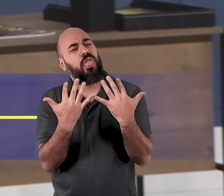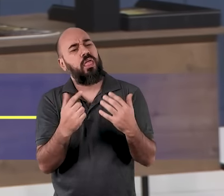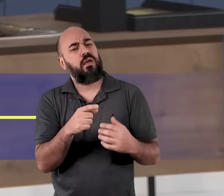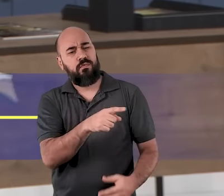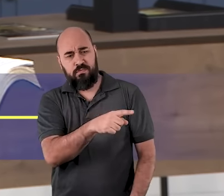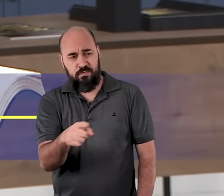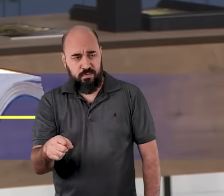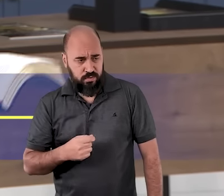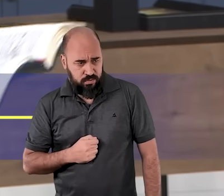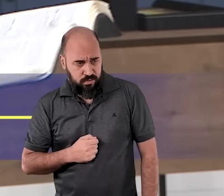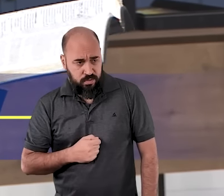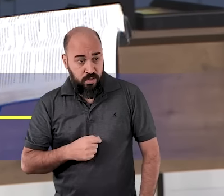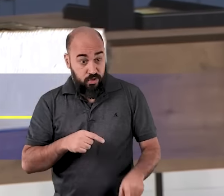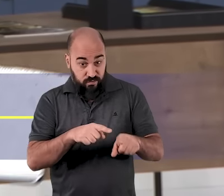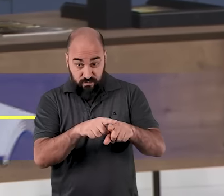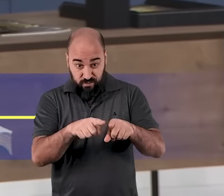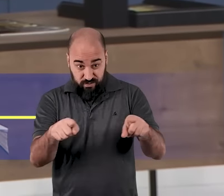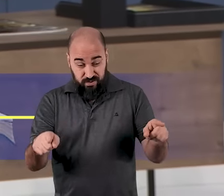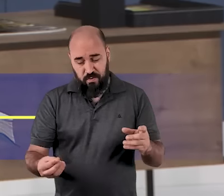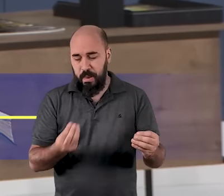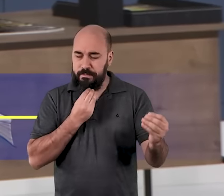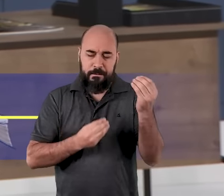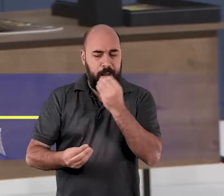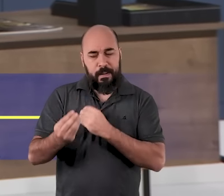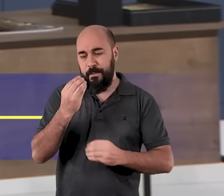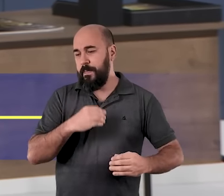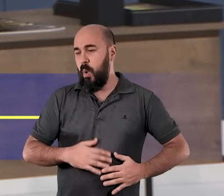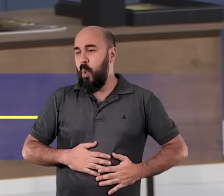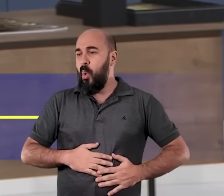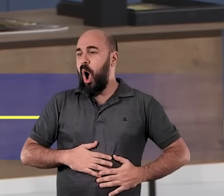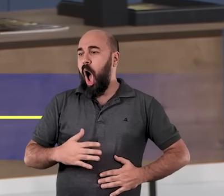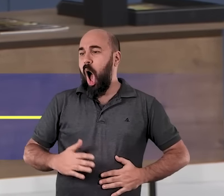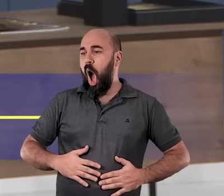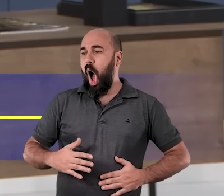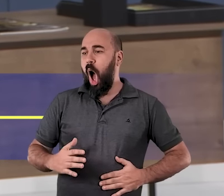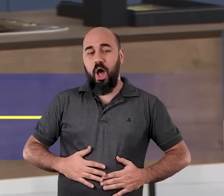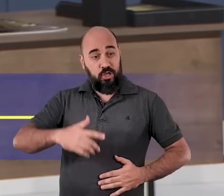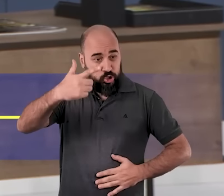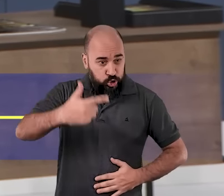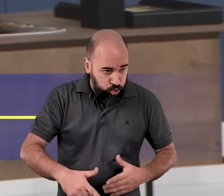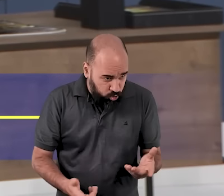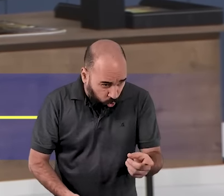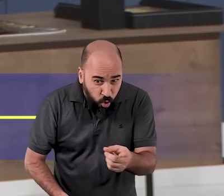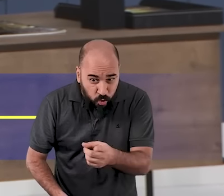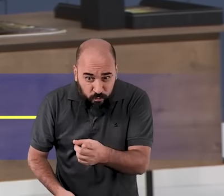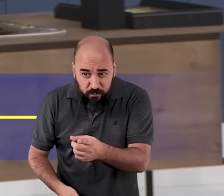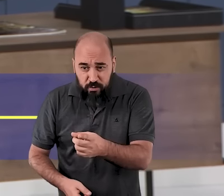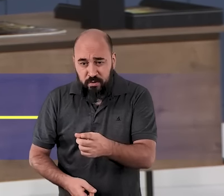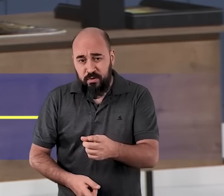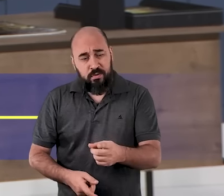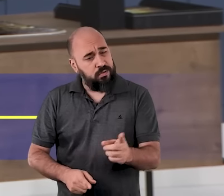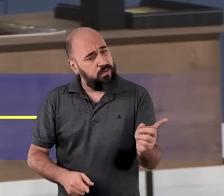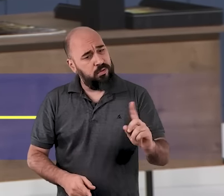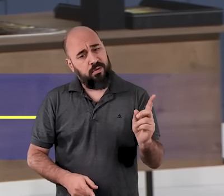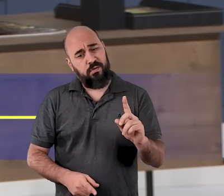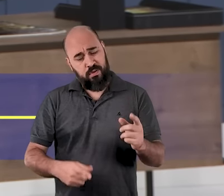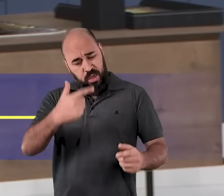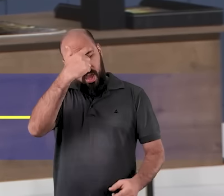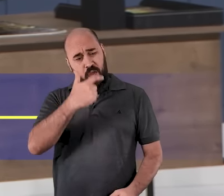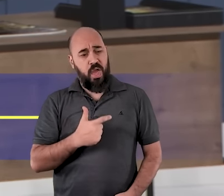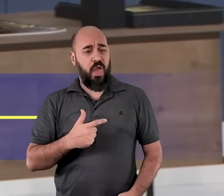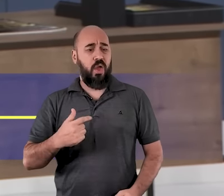vocês comeram pães e se fartaram. E aí Cristo faz um poderoso sermão e ele diz assim, eu sou o pão vivo